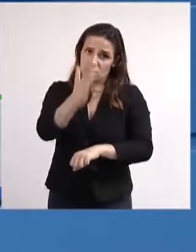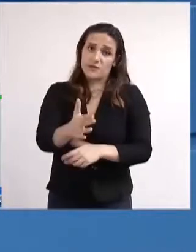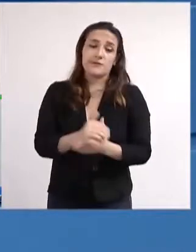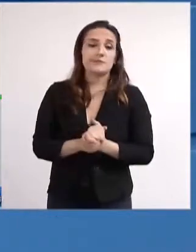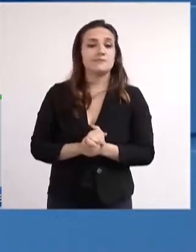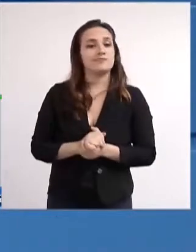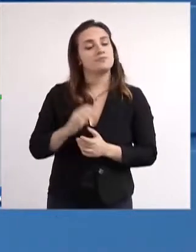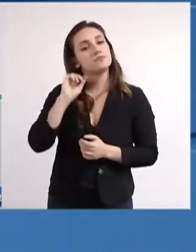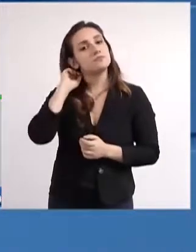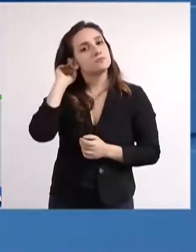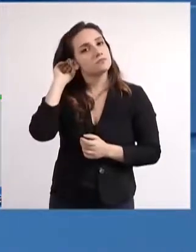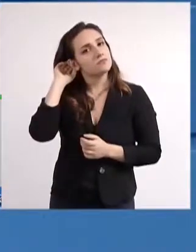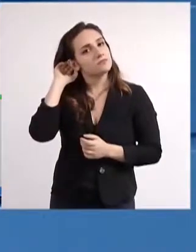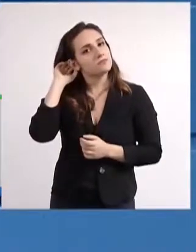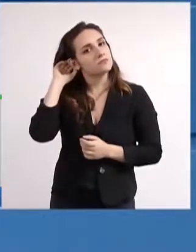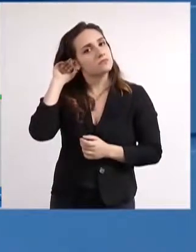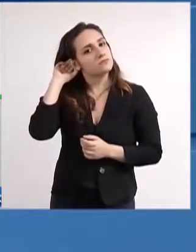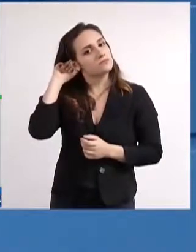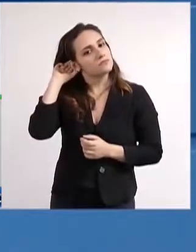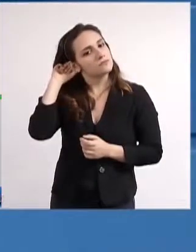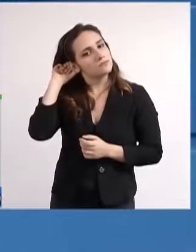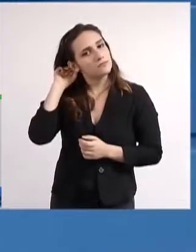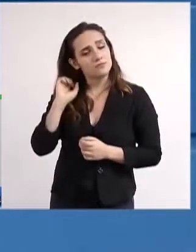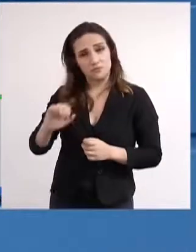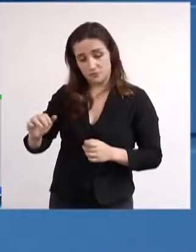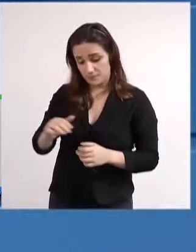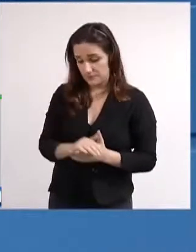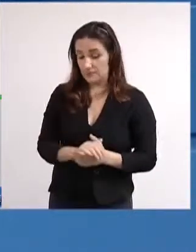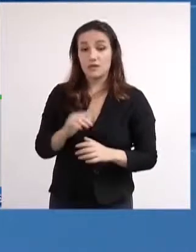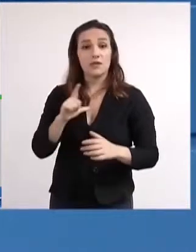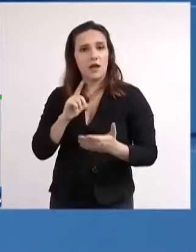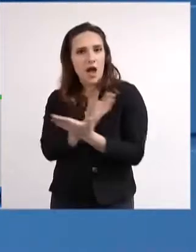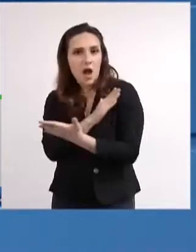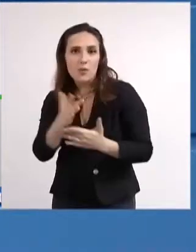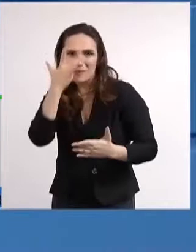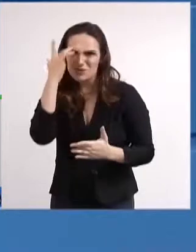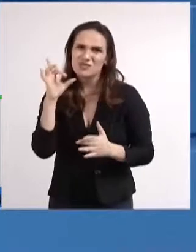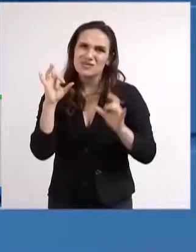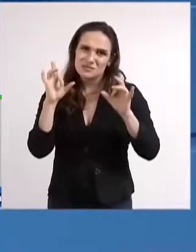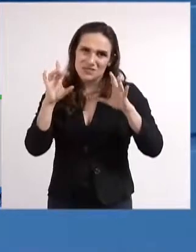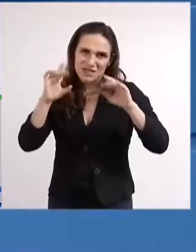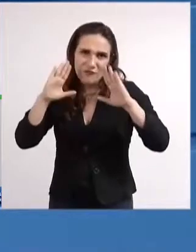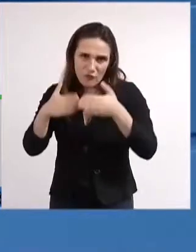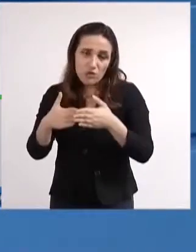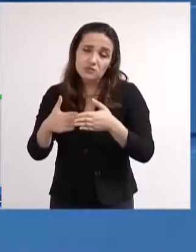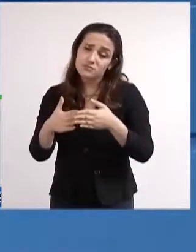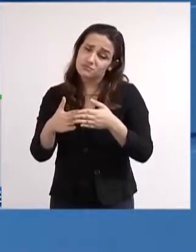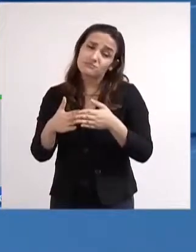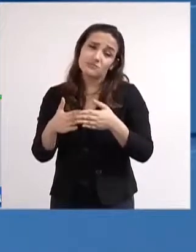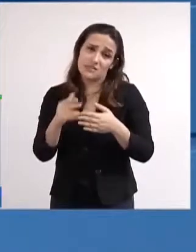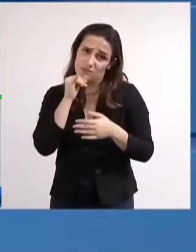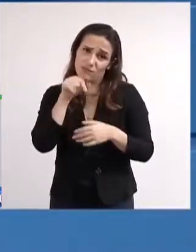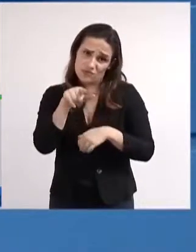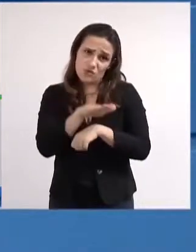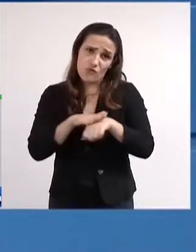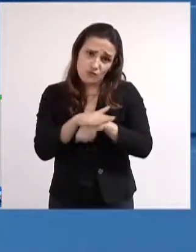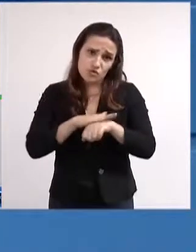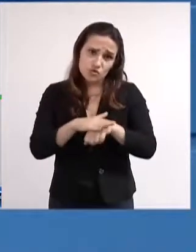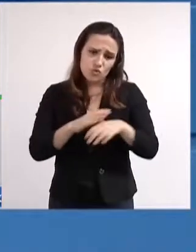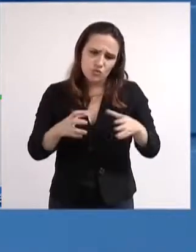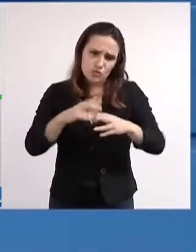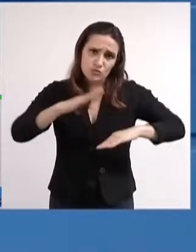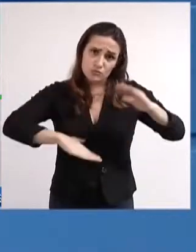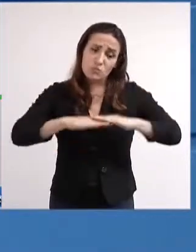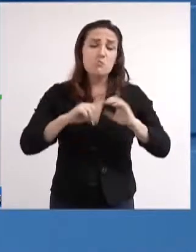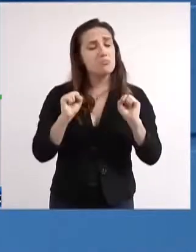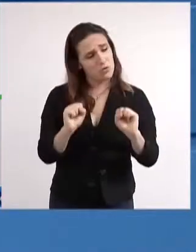que os casos específicos, como o abordado por Vossa Excelência, na reunião que Vossa Excelência realizou com a categoria, eles